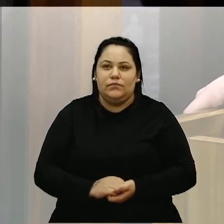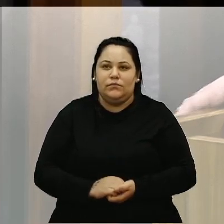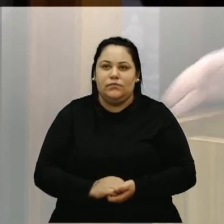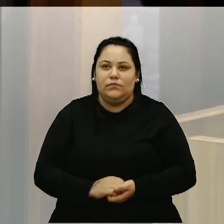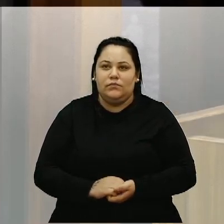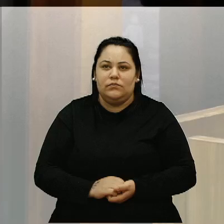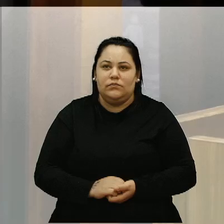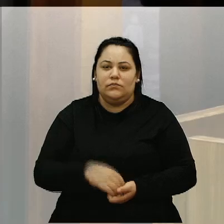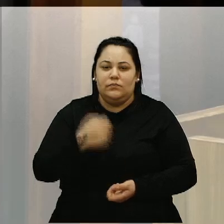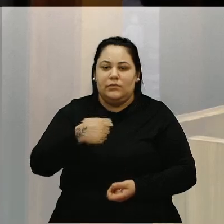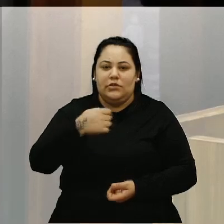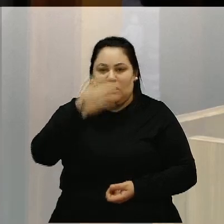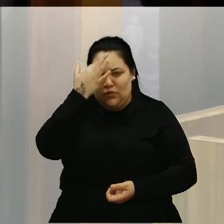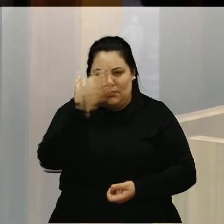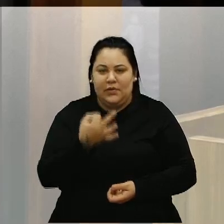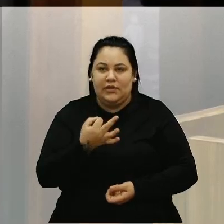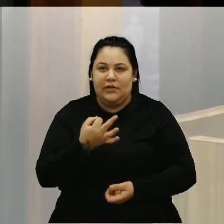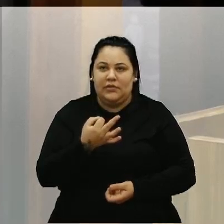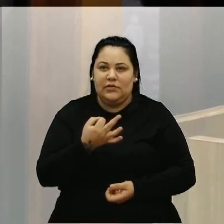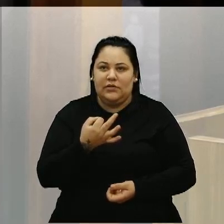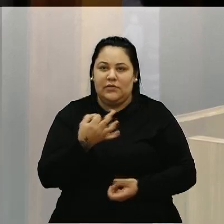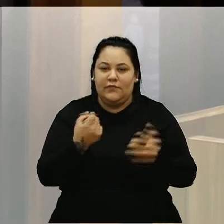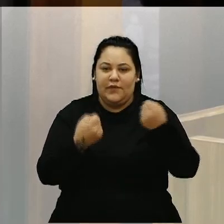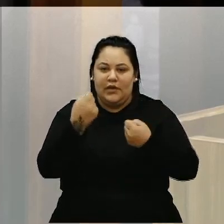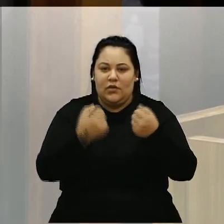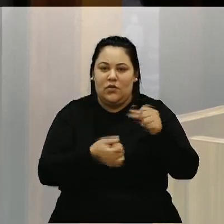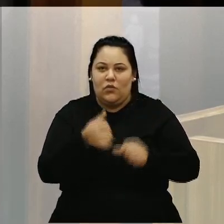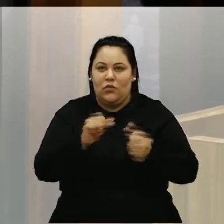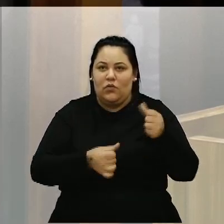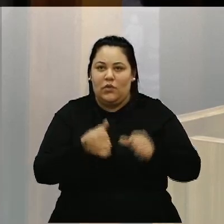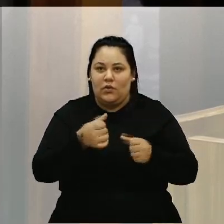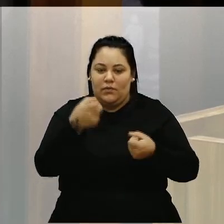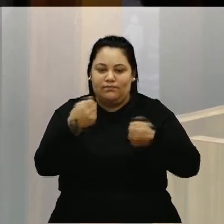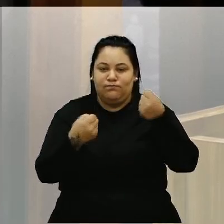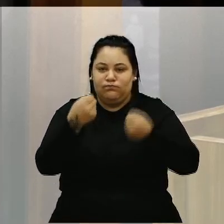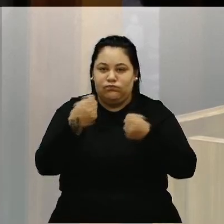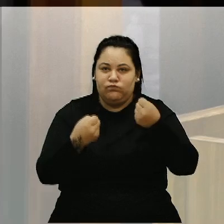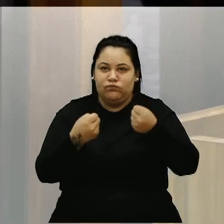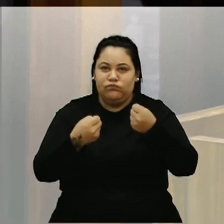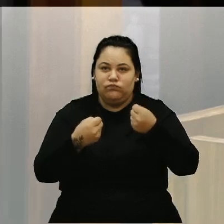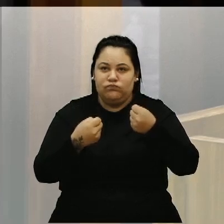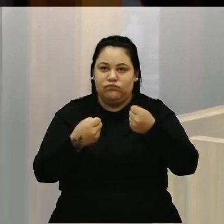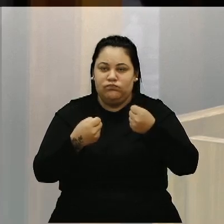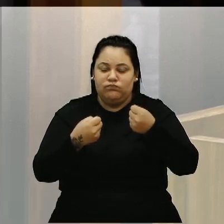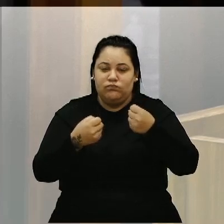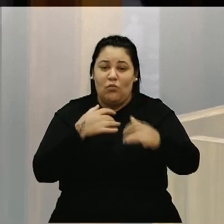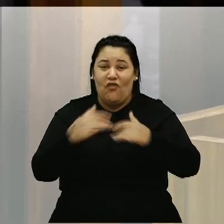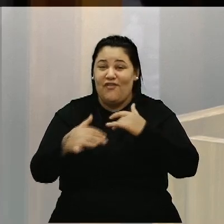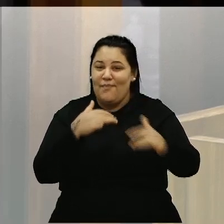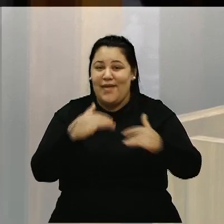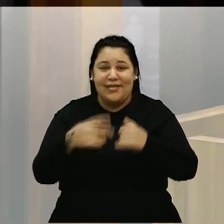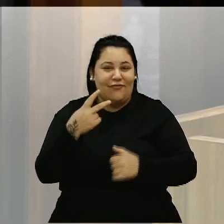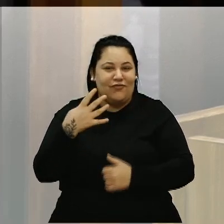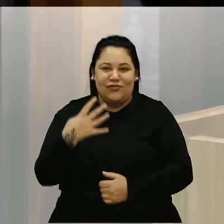Tem que entender, tem que comprar veículo de qualidade, porque viatura roda 24 horas.